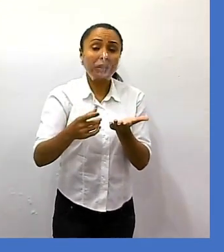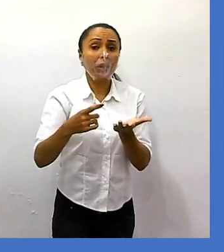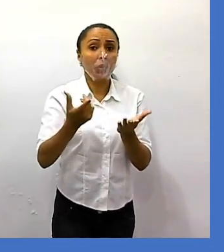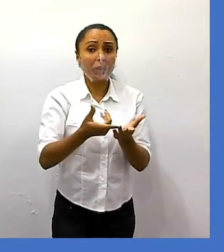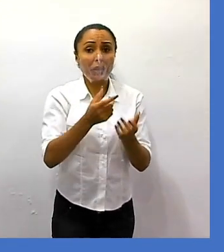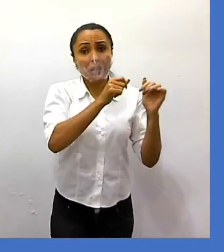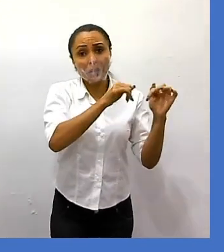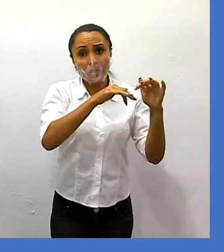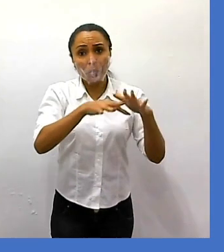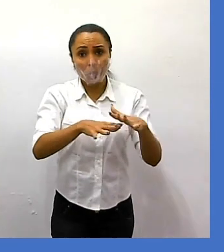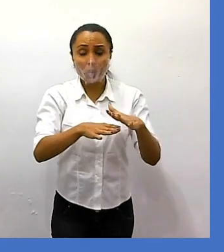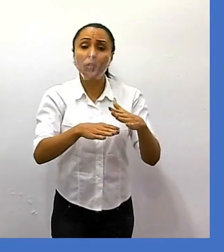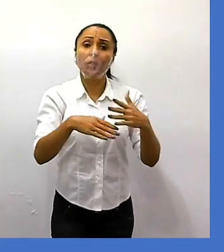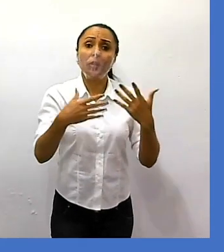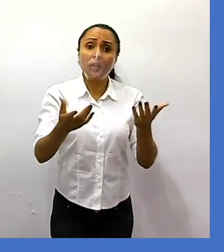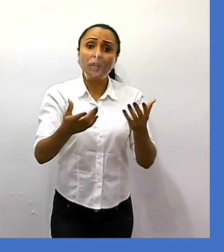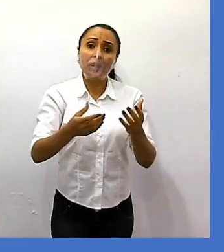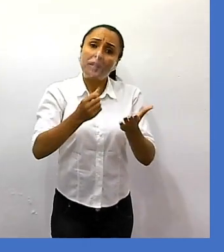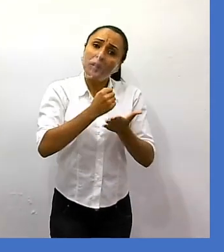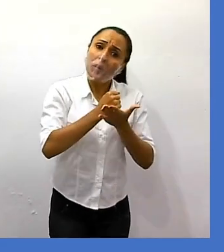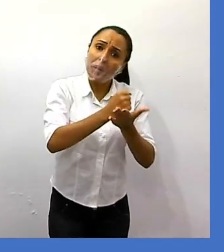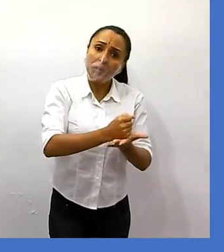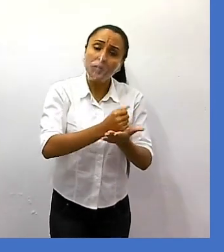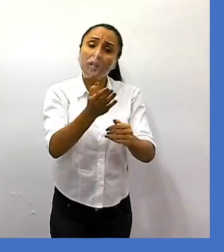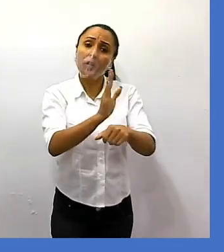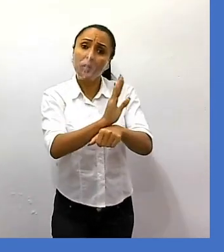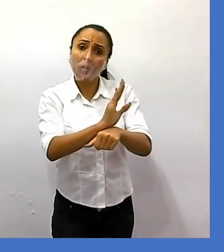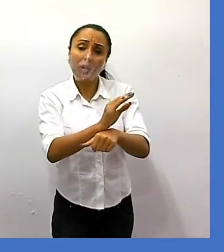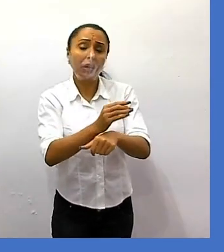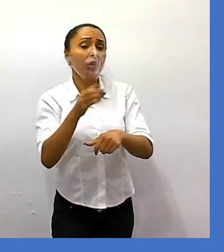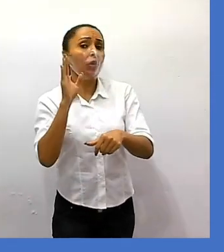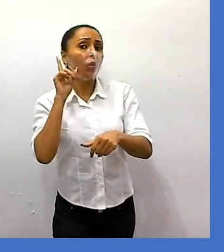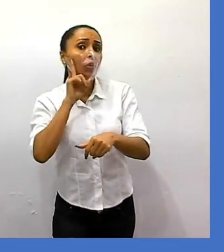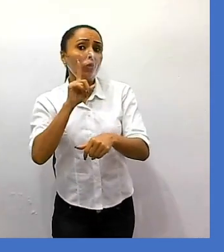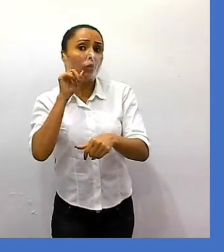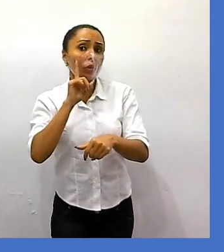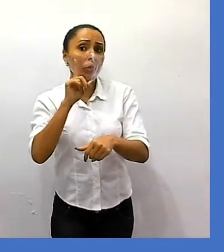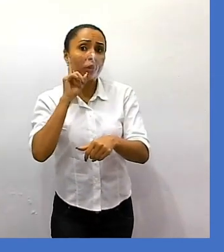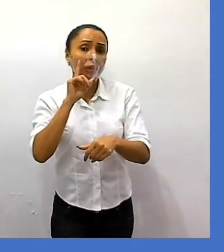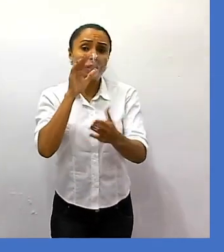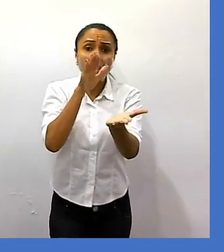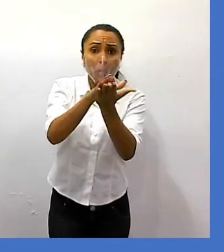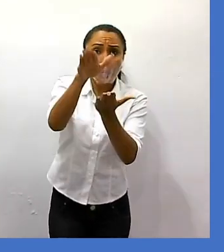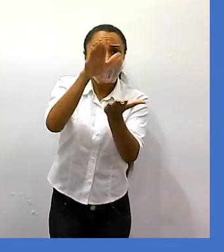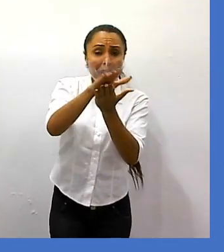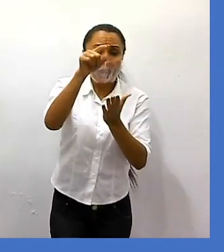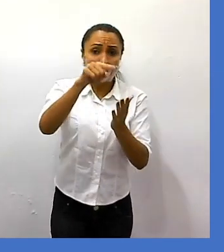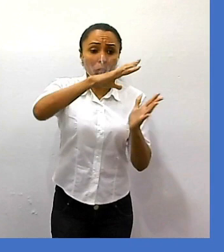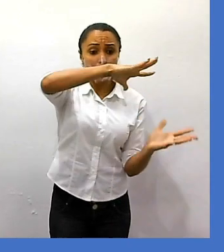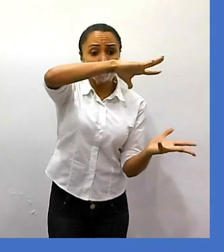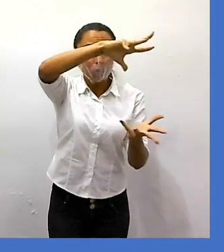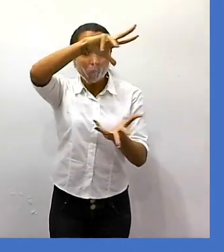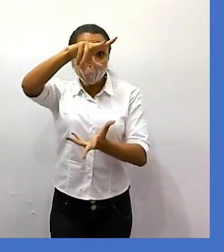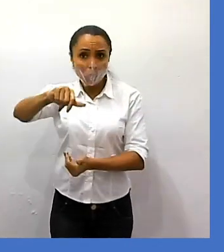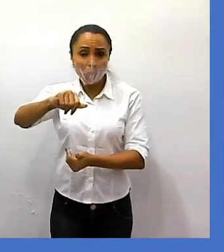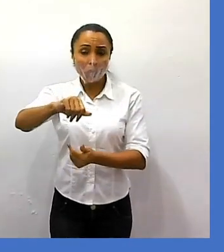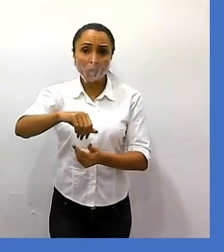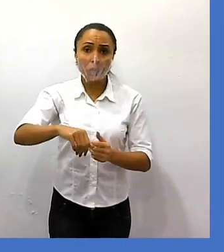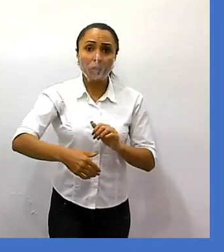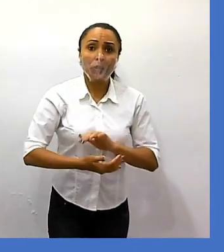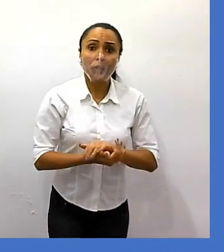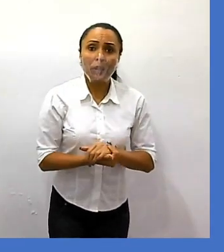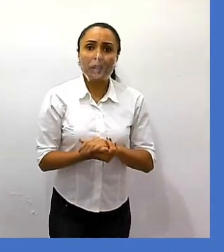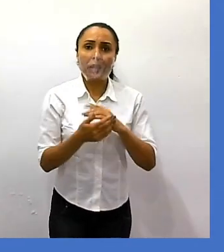fizeram para poder colocar os filmes norte-americanos para serem exibidos por todo o mundo, o que até então era